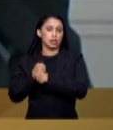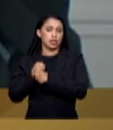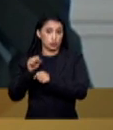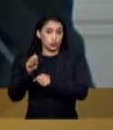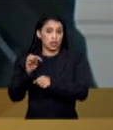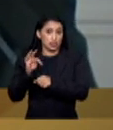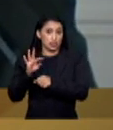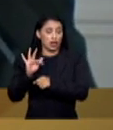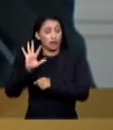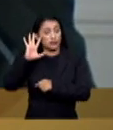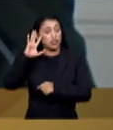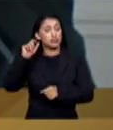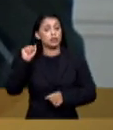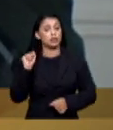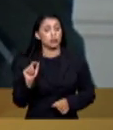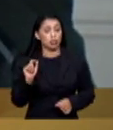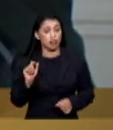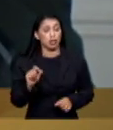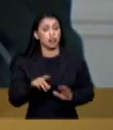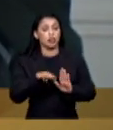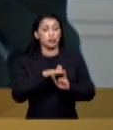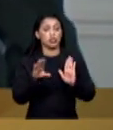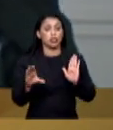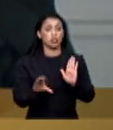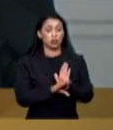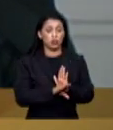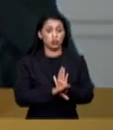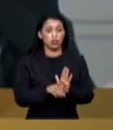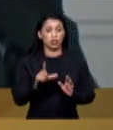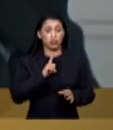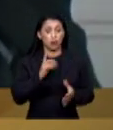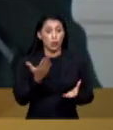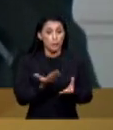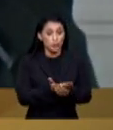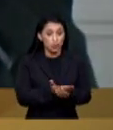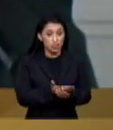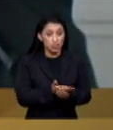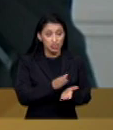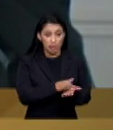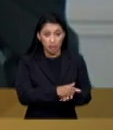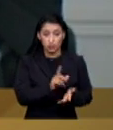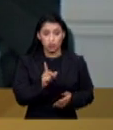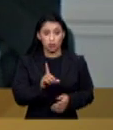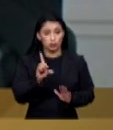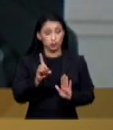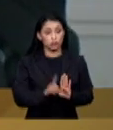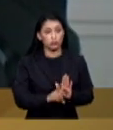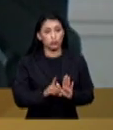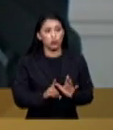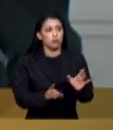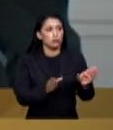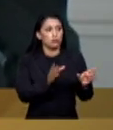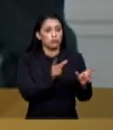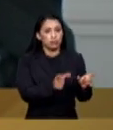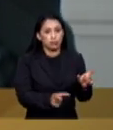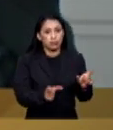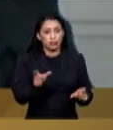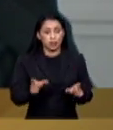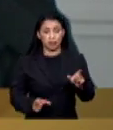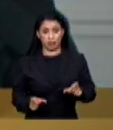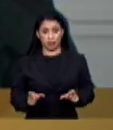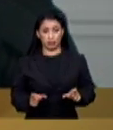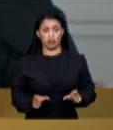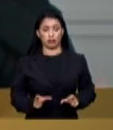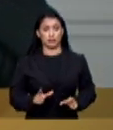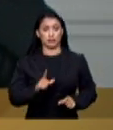Tribunal Federal, as medidas cautelares servem, na verdade, ao processo e não ao direito da parte. Pois visam dar eficácia e utilidade